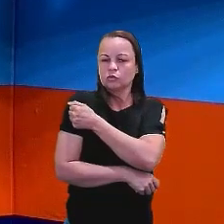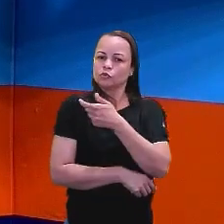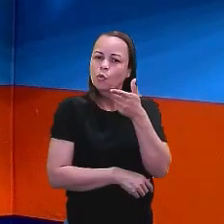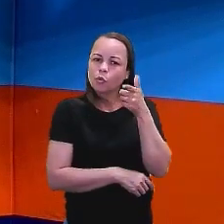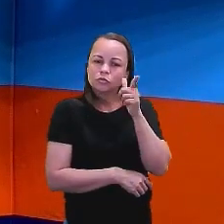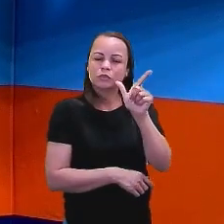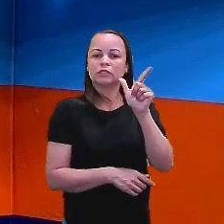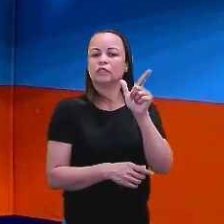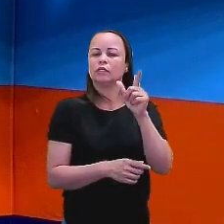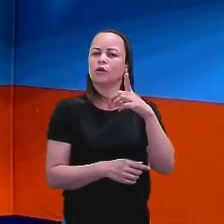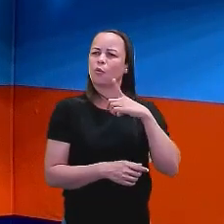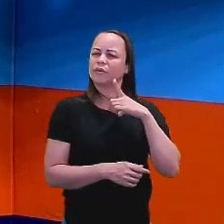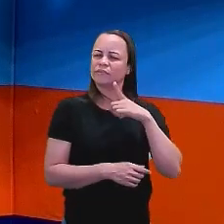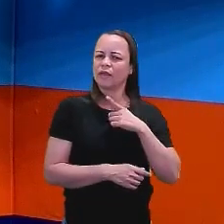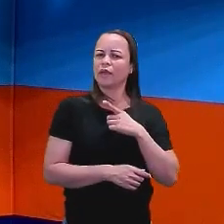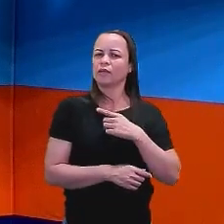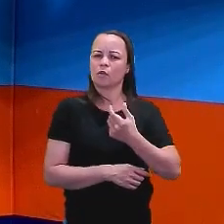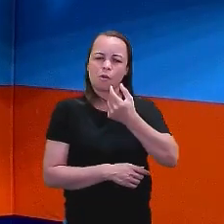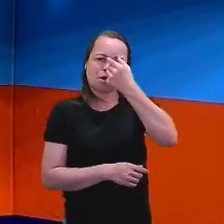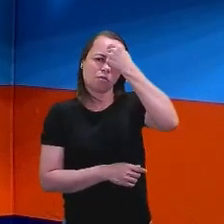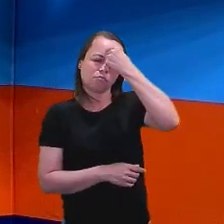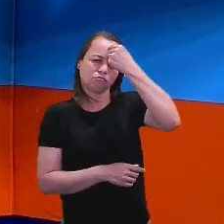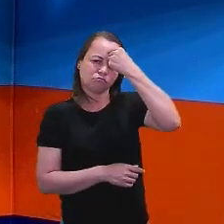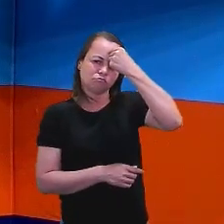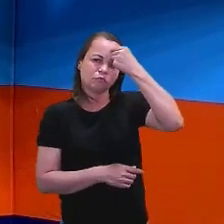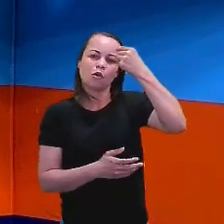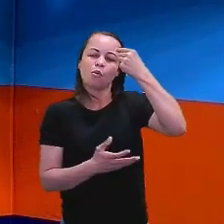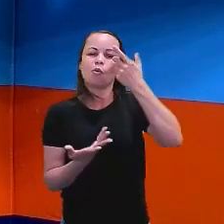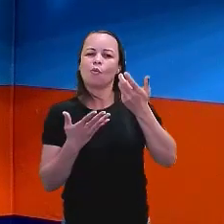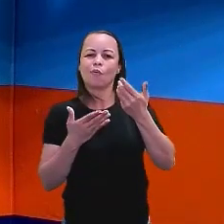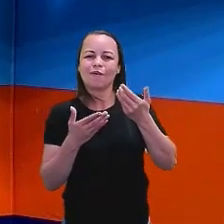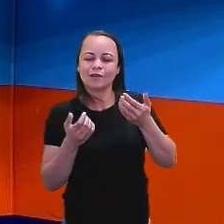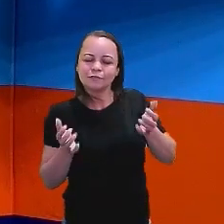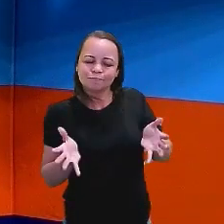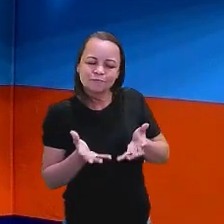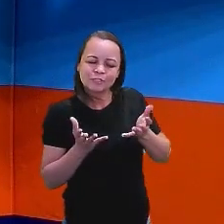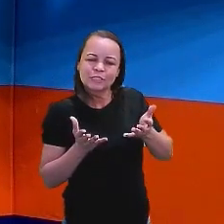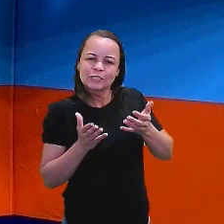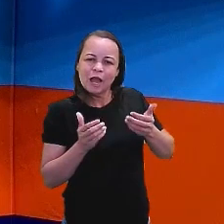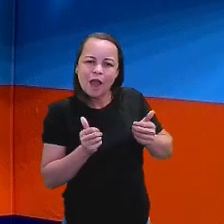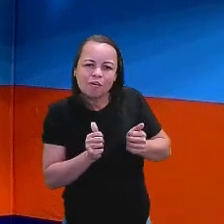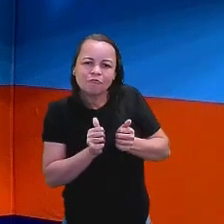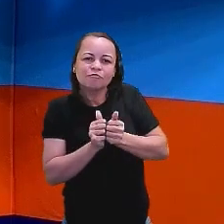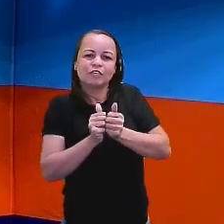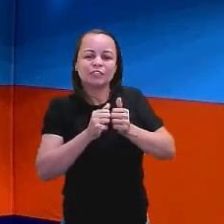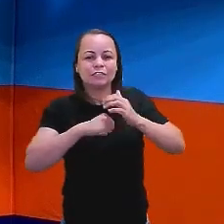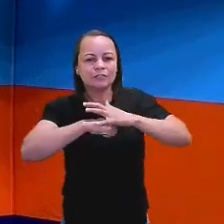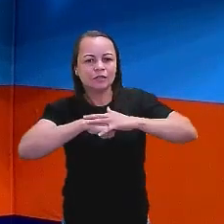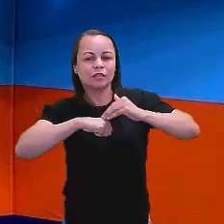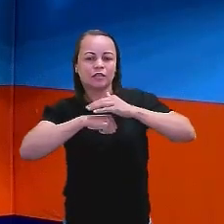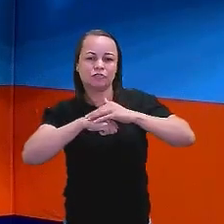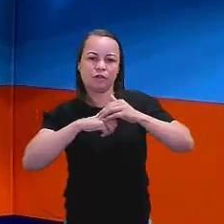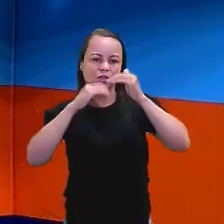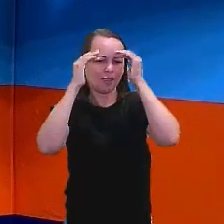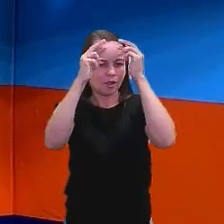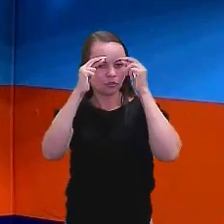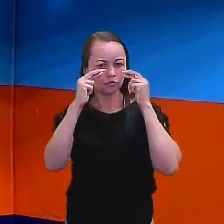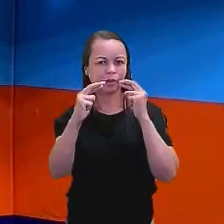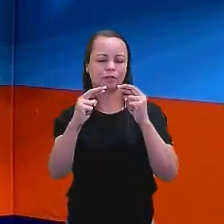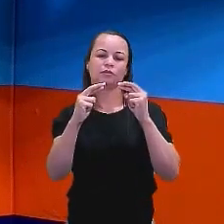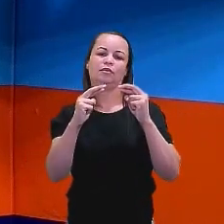passem a ter uma consciência afetiva, uma consciência respeitosa sobre